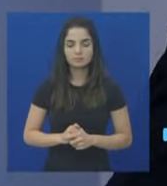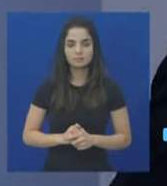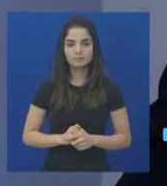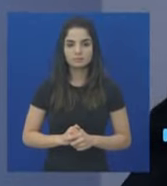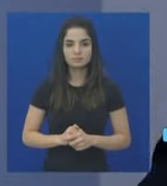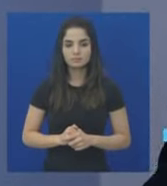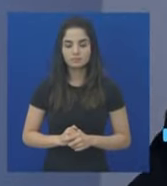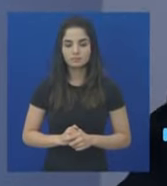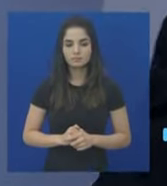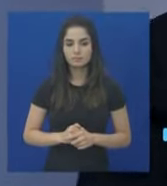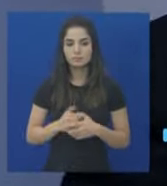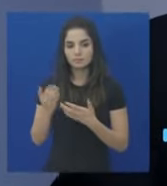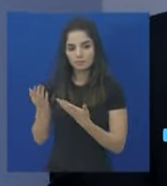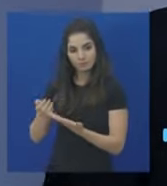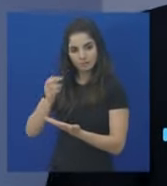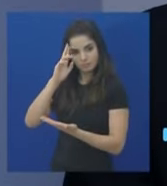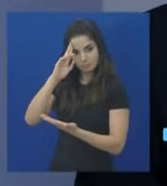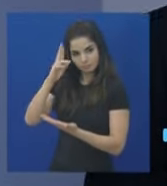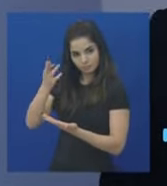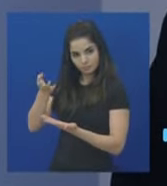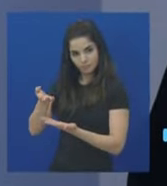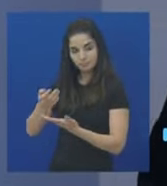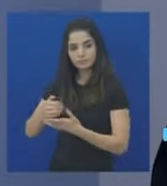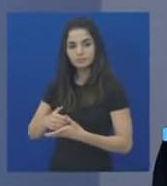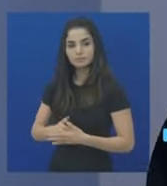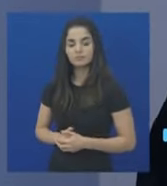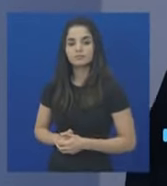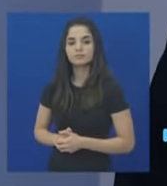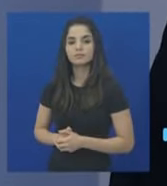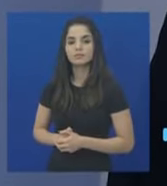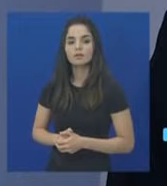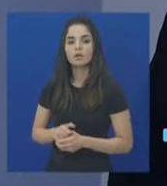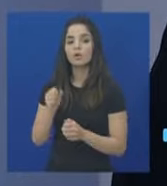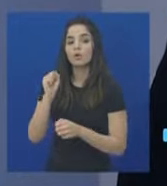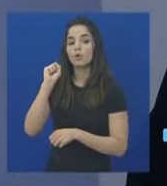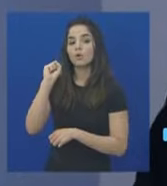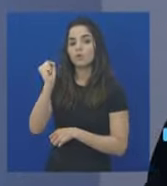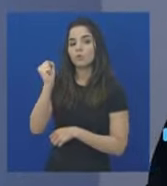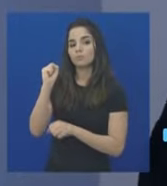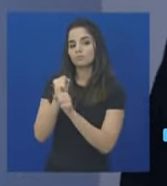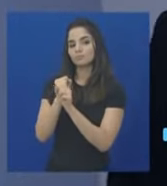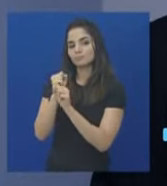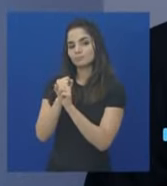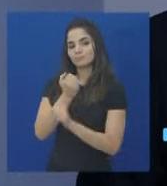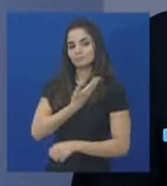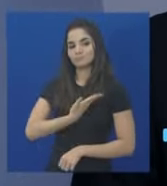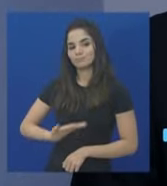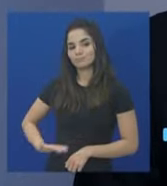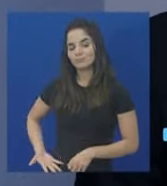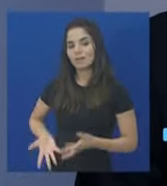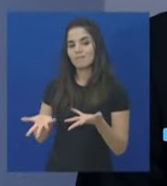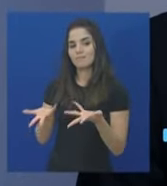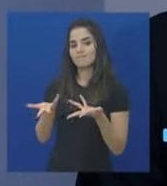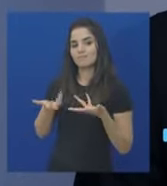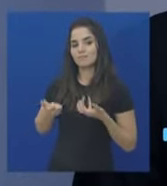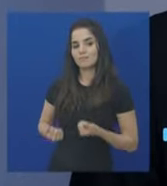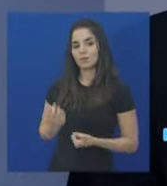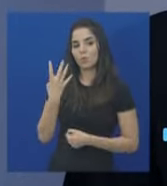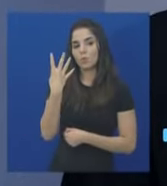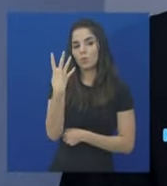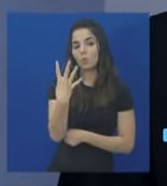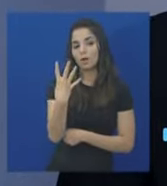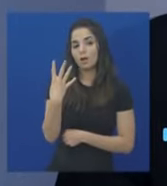O senhor teve oito anos de governo. Arrecadou quatro milhões